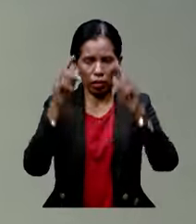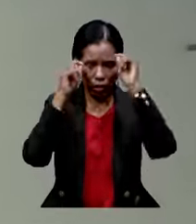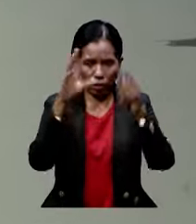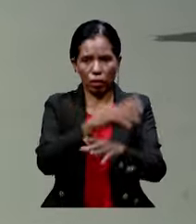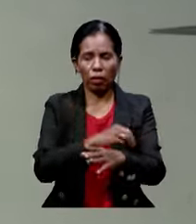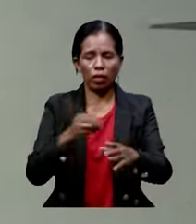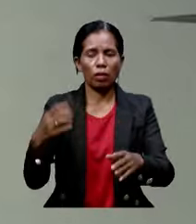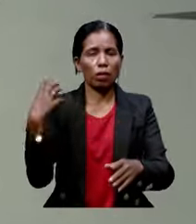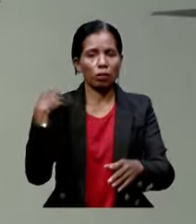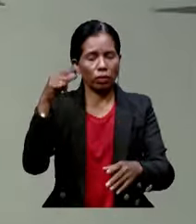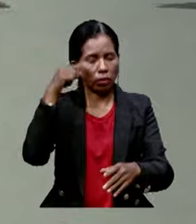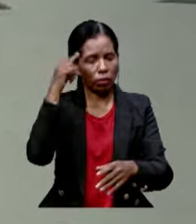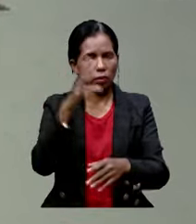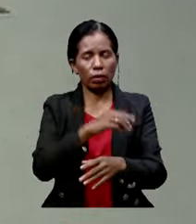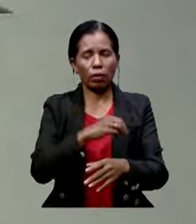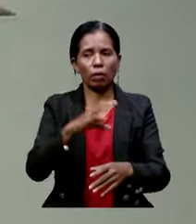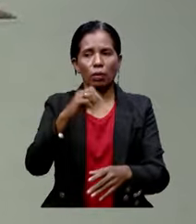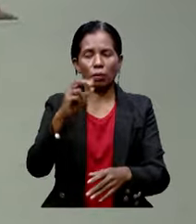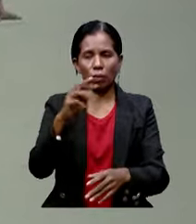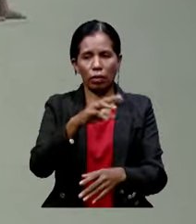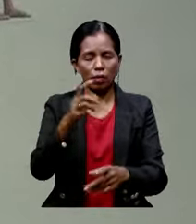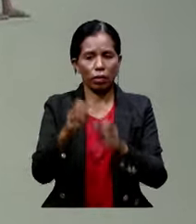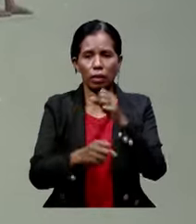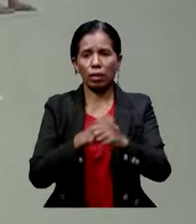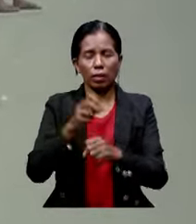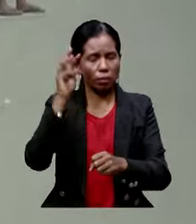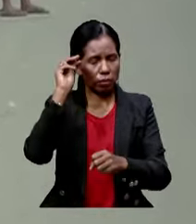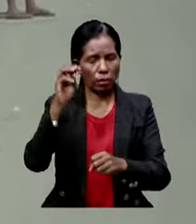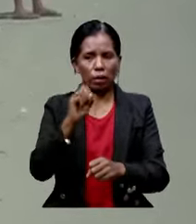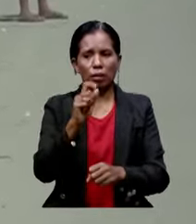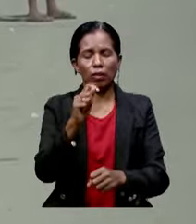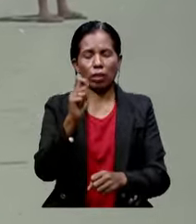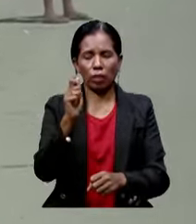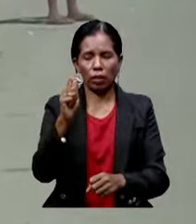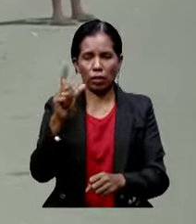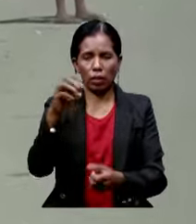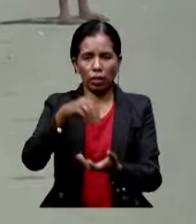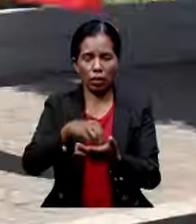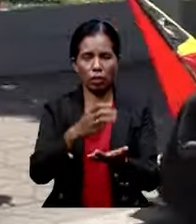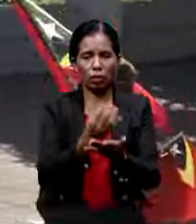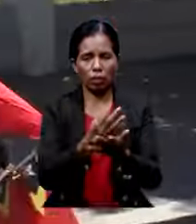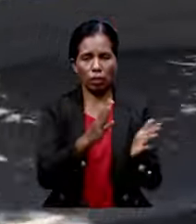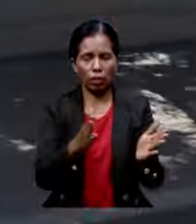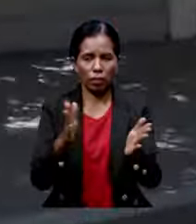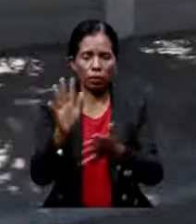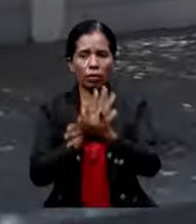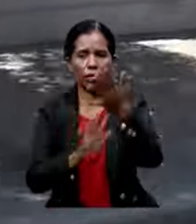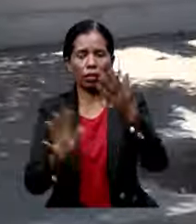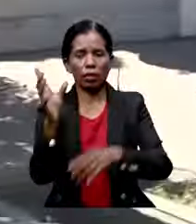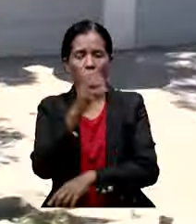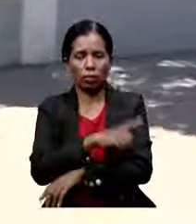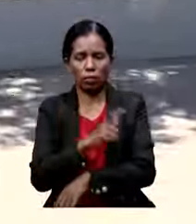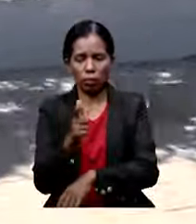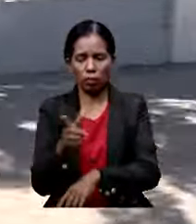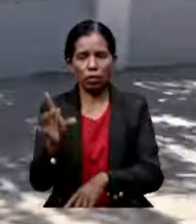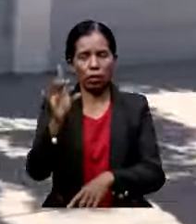Dili, Palácio Governo no Colmera. Tinang ne Ministério Administração Estatal aloca orçamento ba preparação comemoração loron 20 de